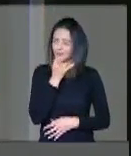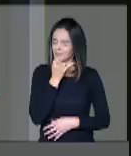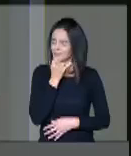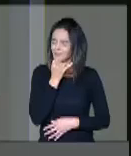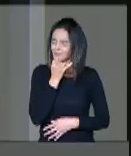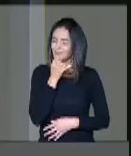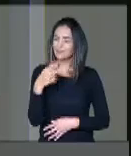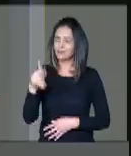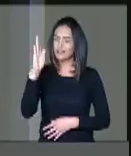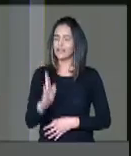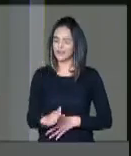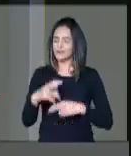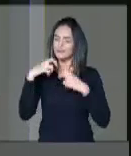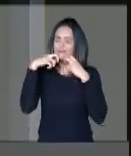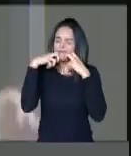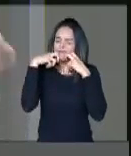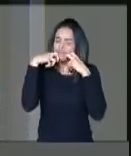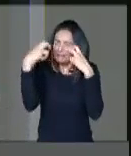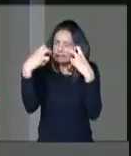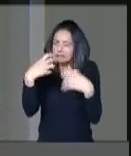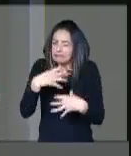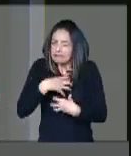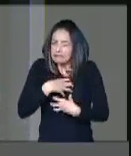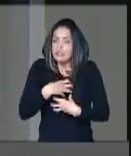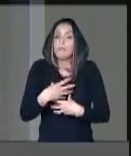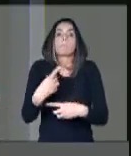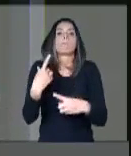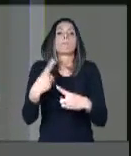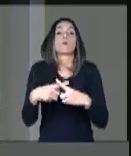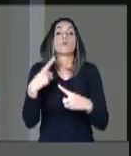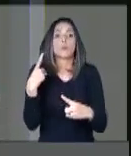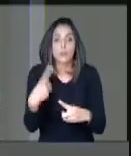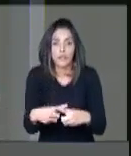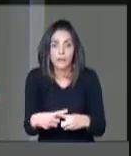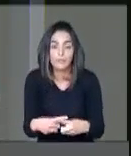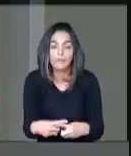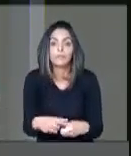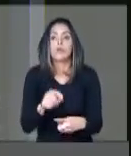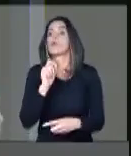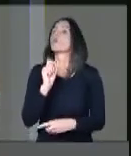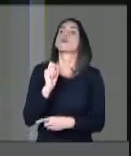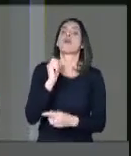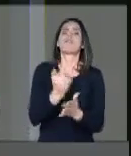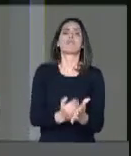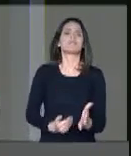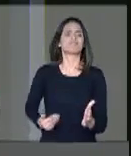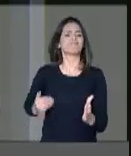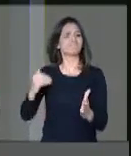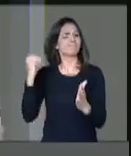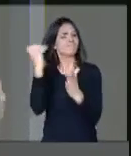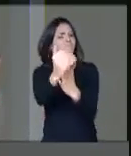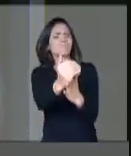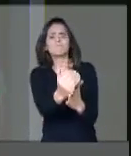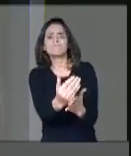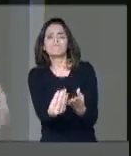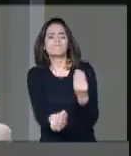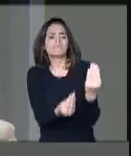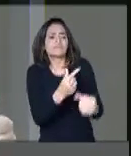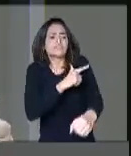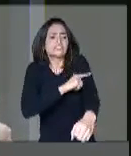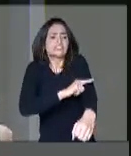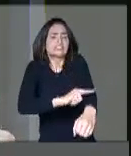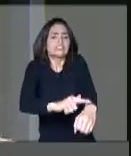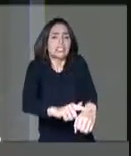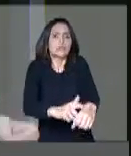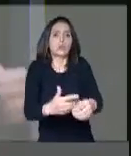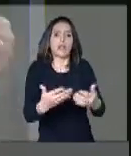para o Brasil pela manifestação que ultrapassou qualquer limite de